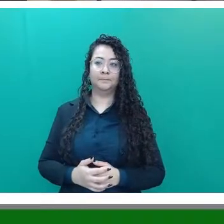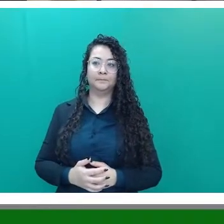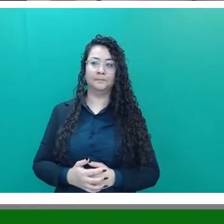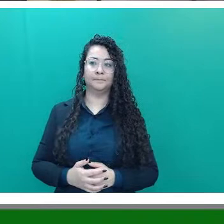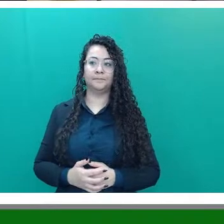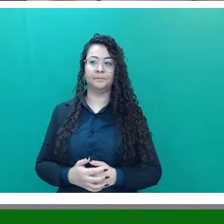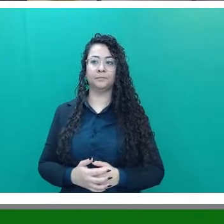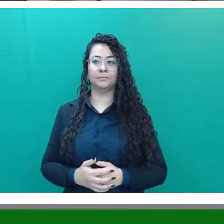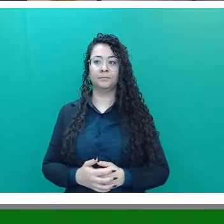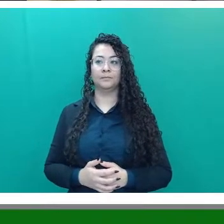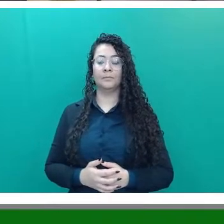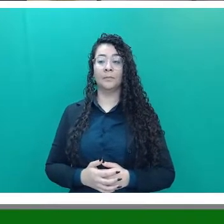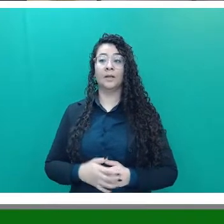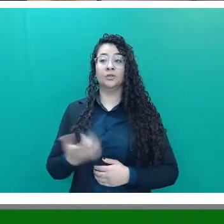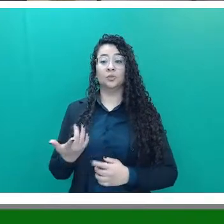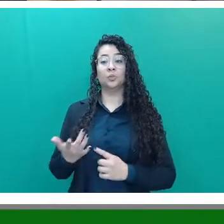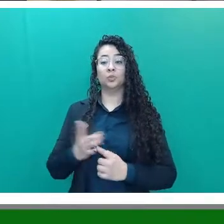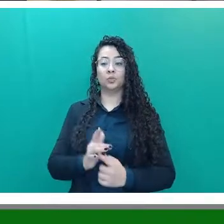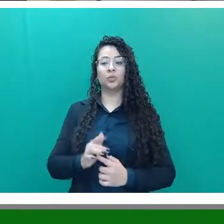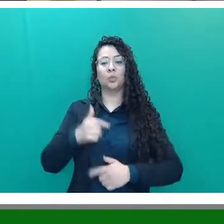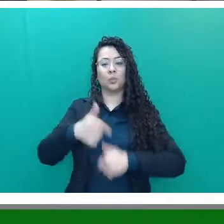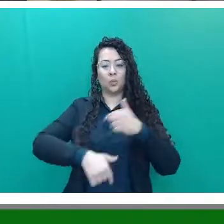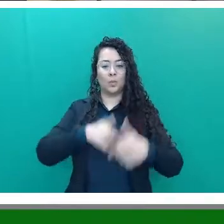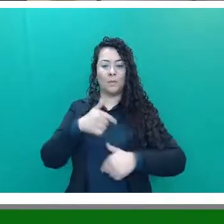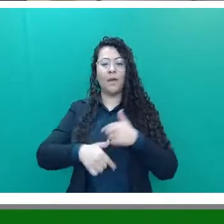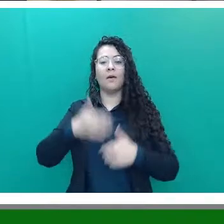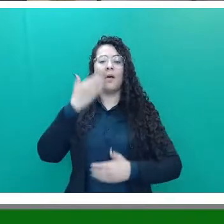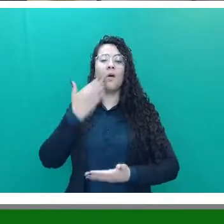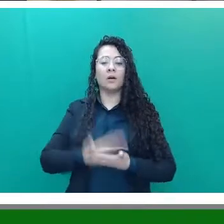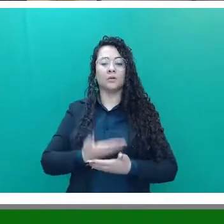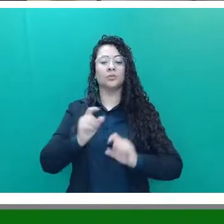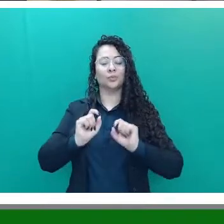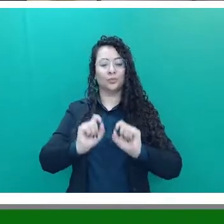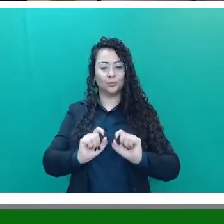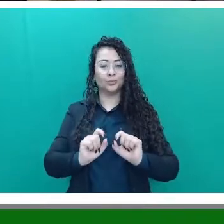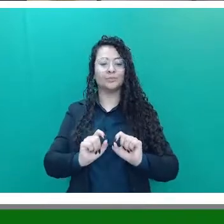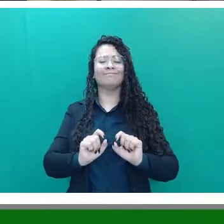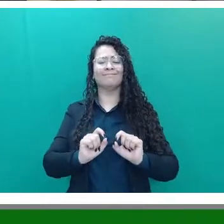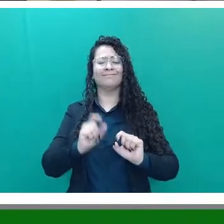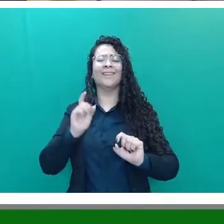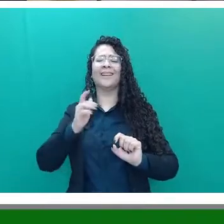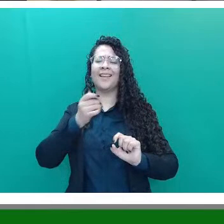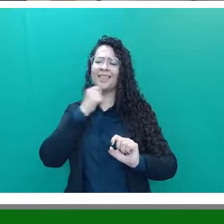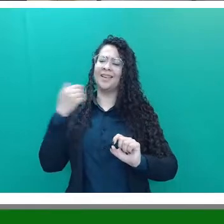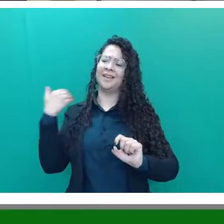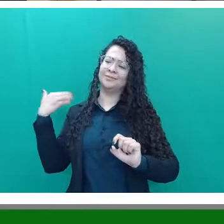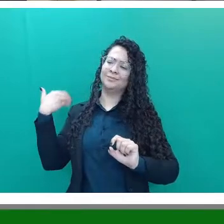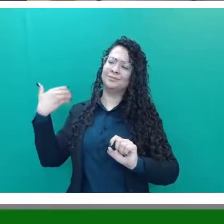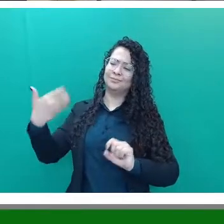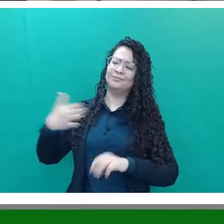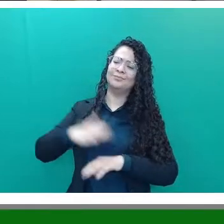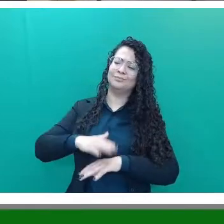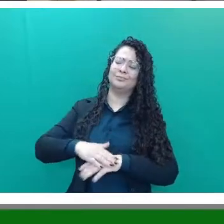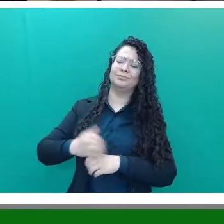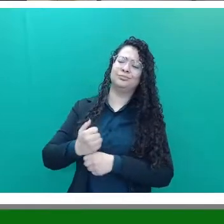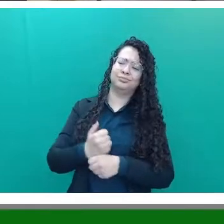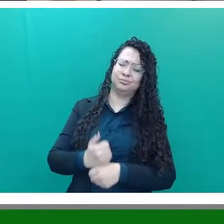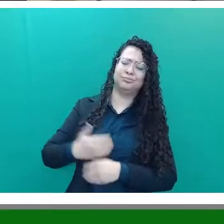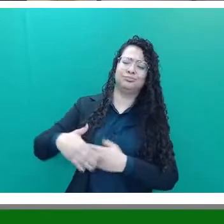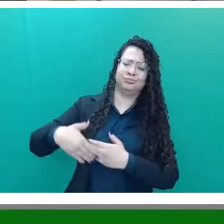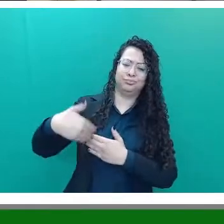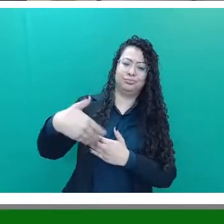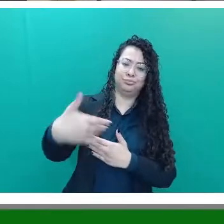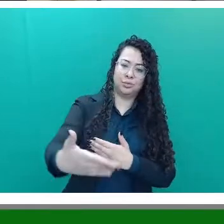esses serviços, coisa que eu acho que vai ser construída com o tempo também, né? A gente Você vê que no campo da